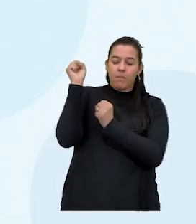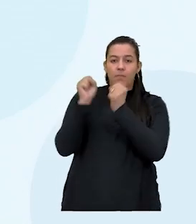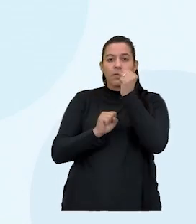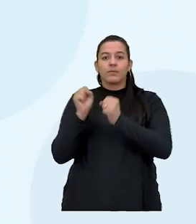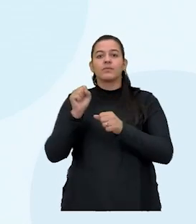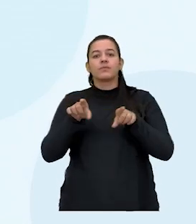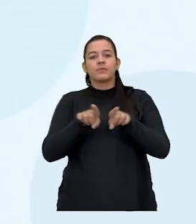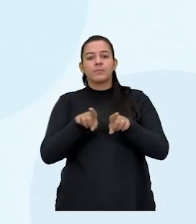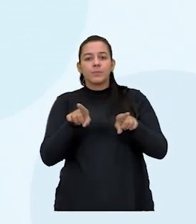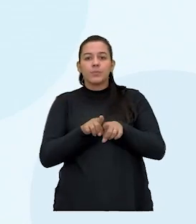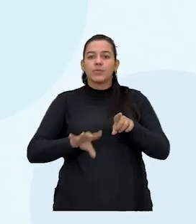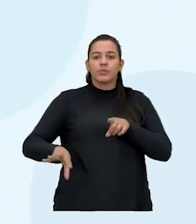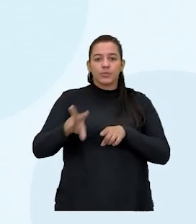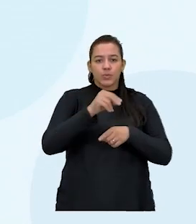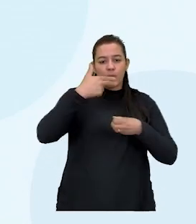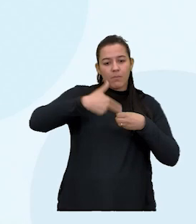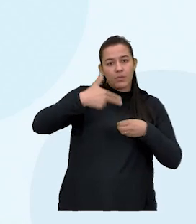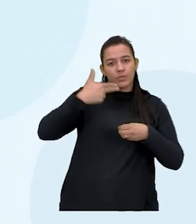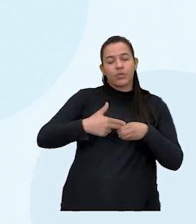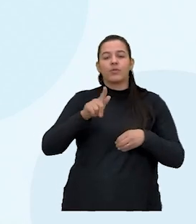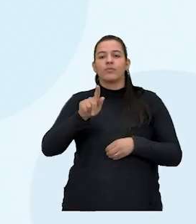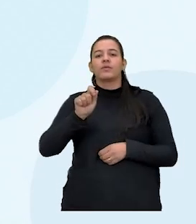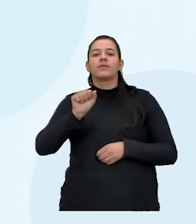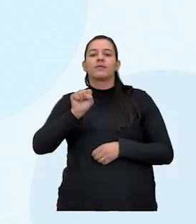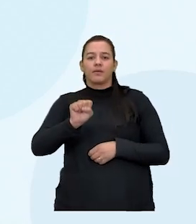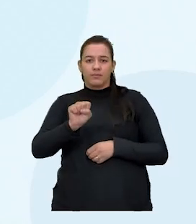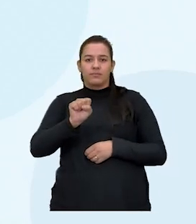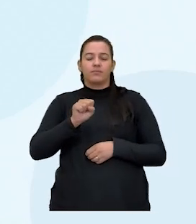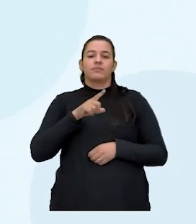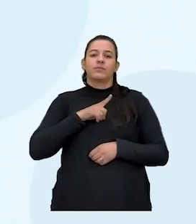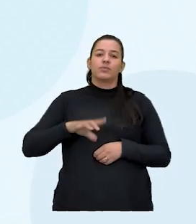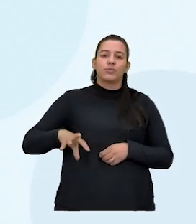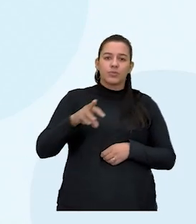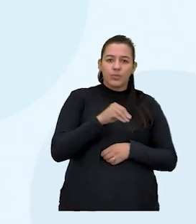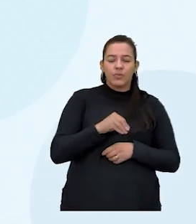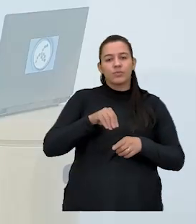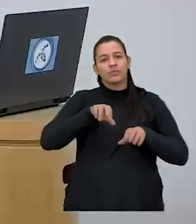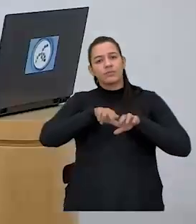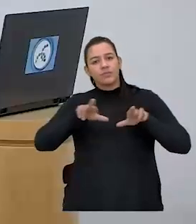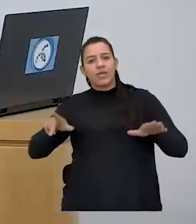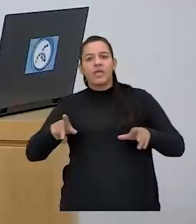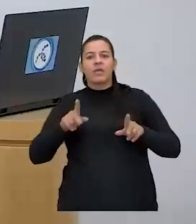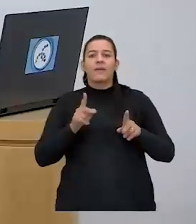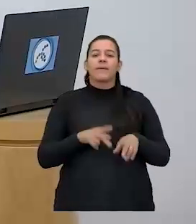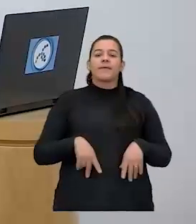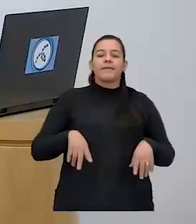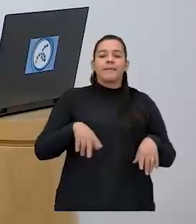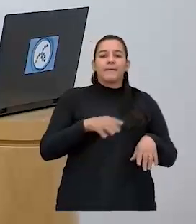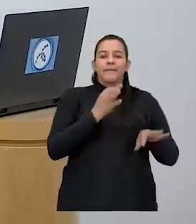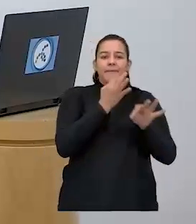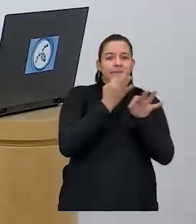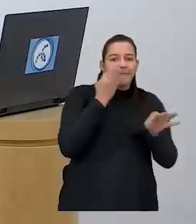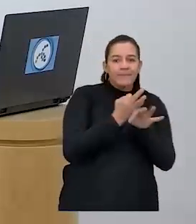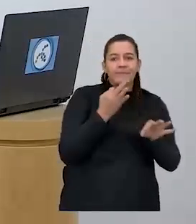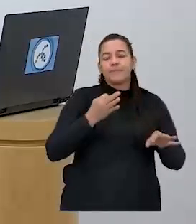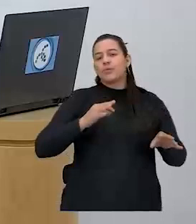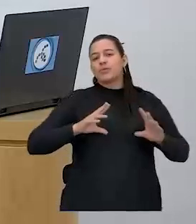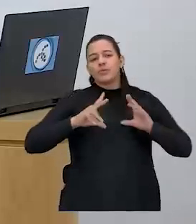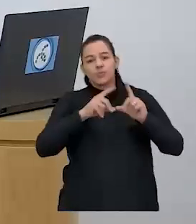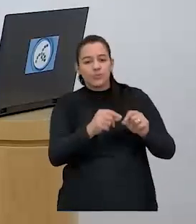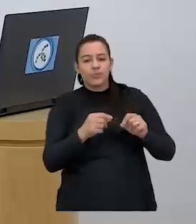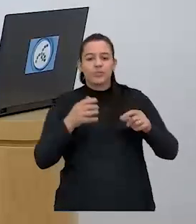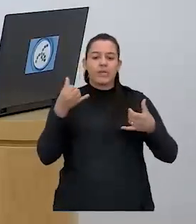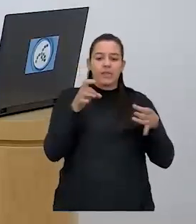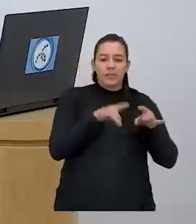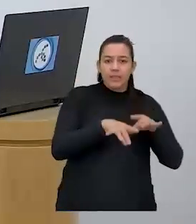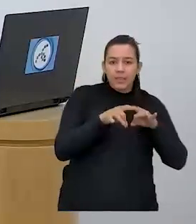química e petroquímica, petróleo e gás, né? Então, veja que aparecem lá projetistas, técnicos, engenheiros, são